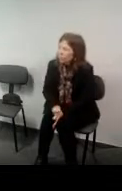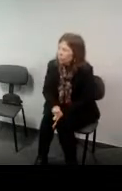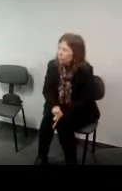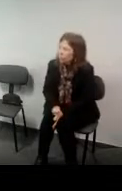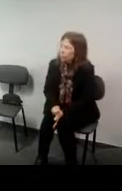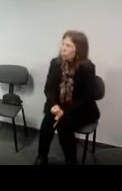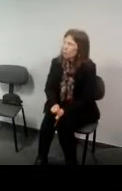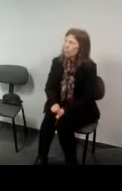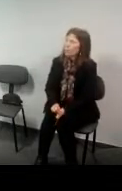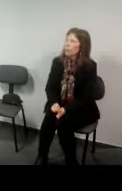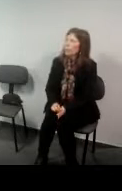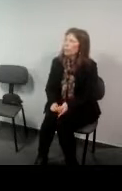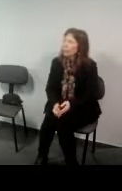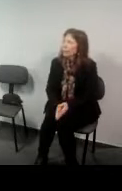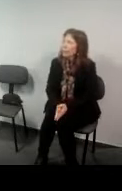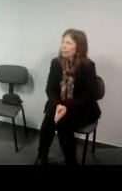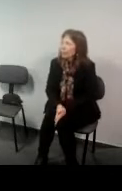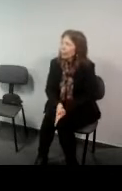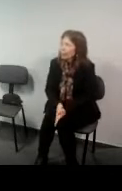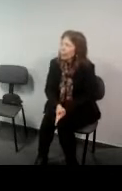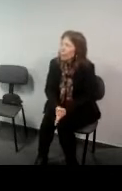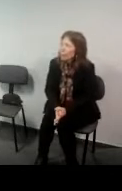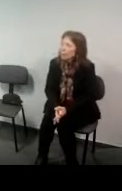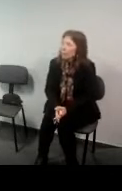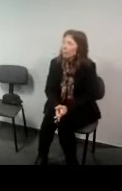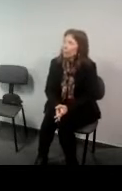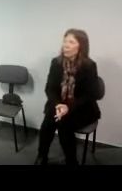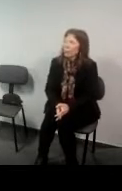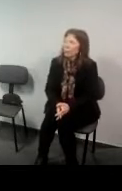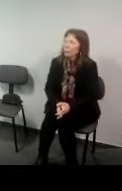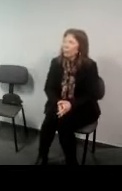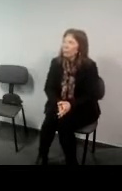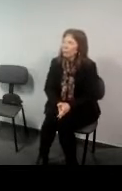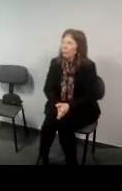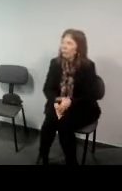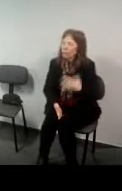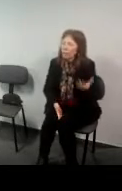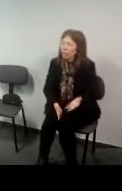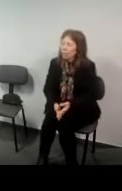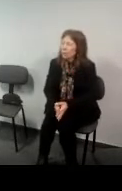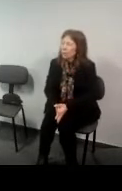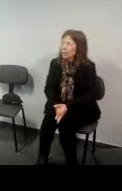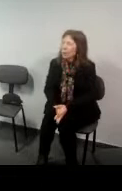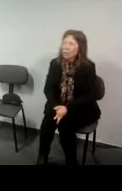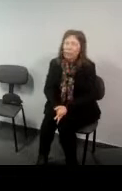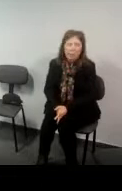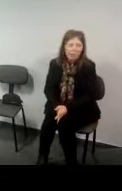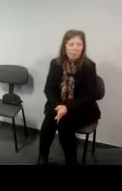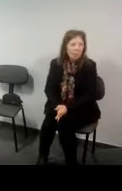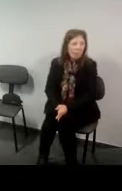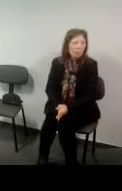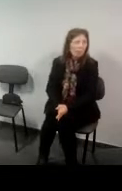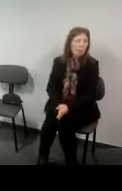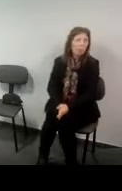caso do Jacó, e era uma parente dele na época da pandemia, né? Então, ele não pôde ir, era em outra cidade, e aí